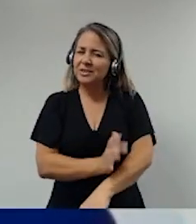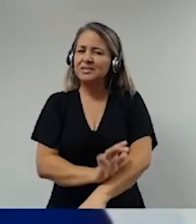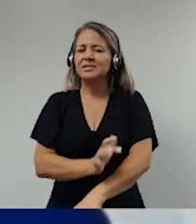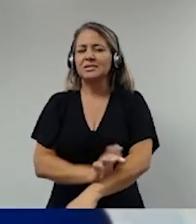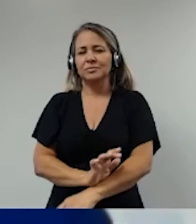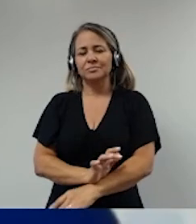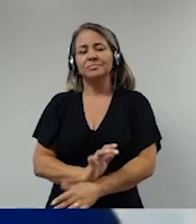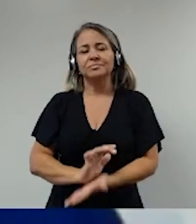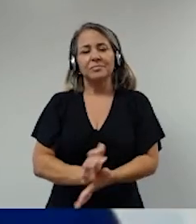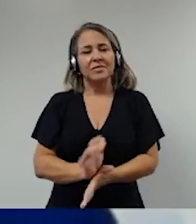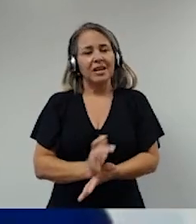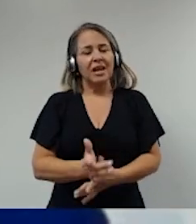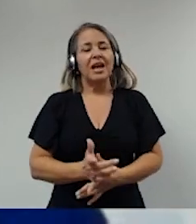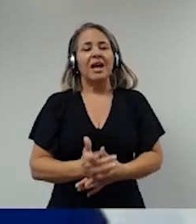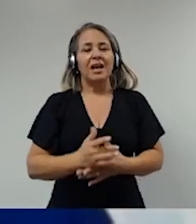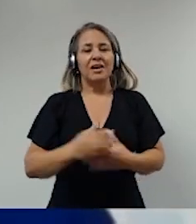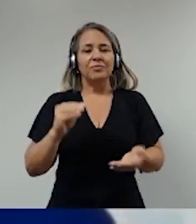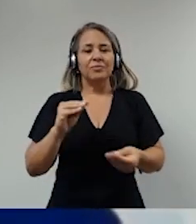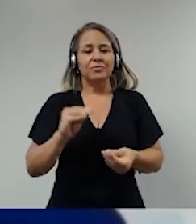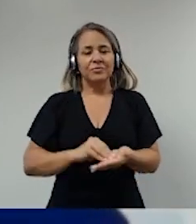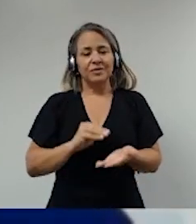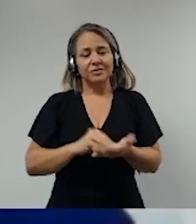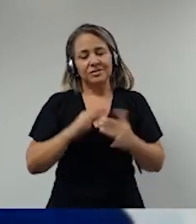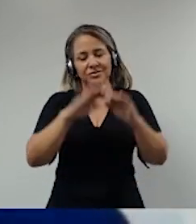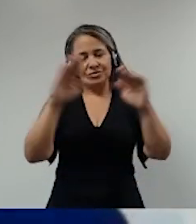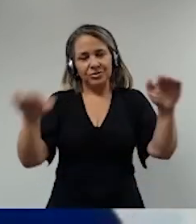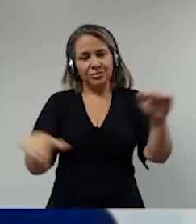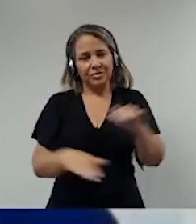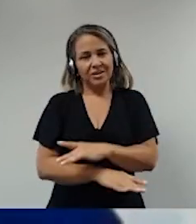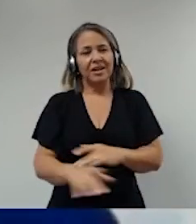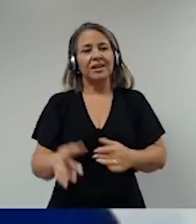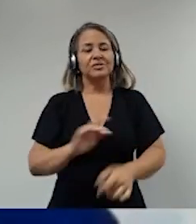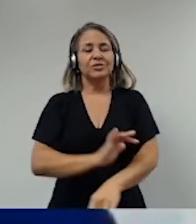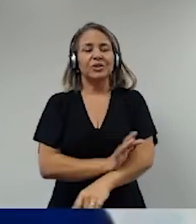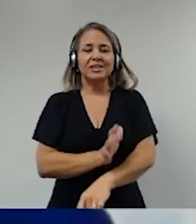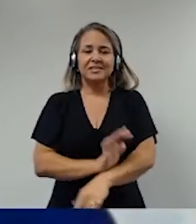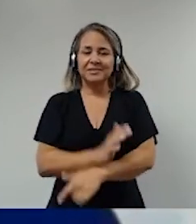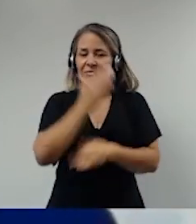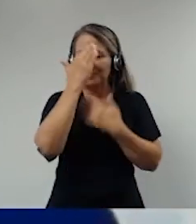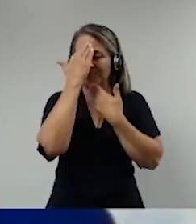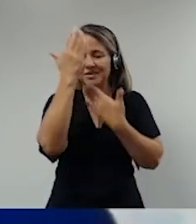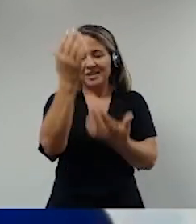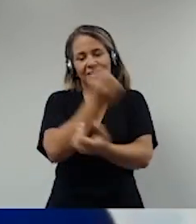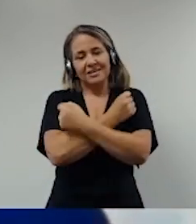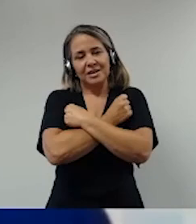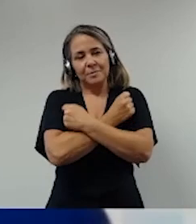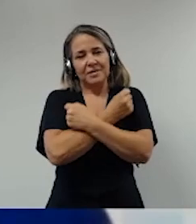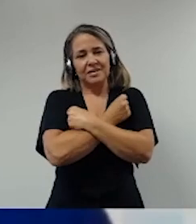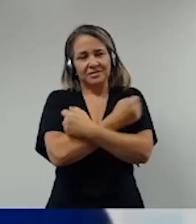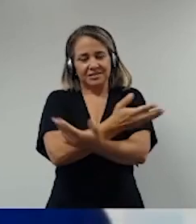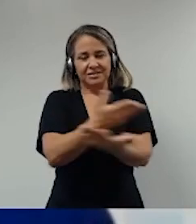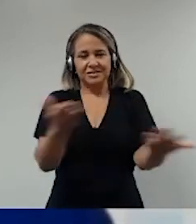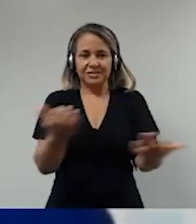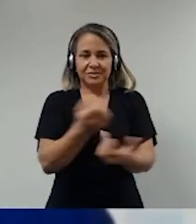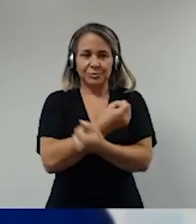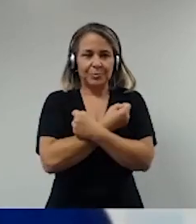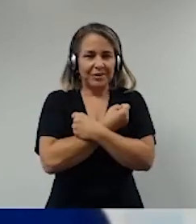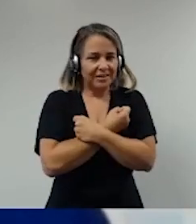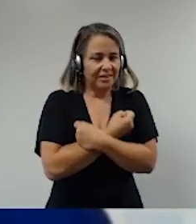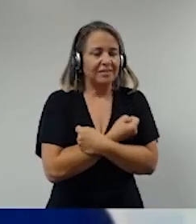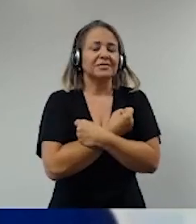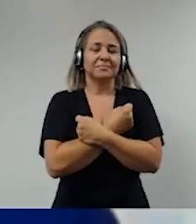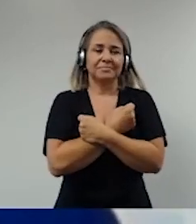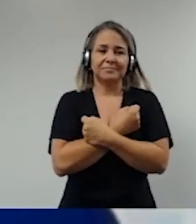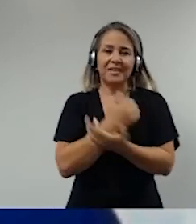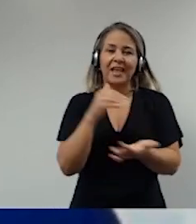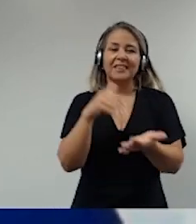desigualdades, combater o racismo. Eu quero deixar um abraço para todos, um abraço para o Zezé, um abraço para o professor Adilson Moreira, um abraço Silva Almeida, e